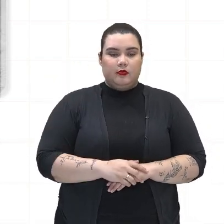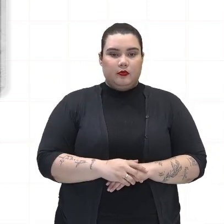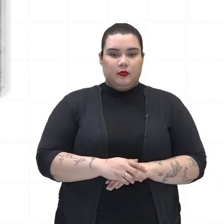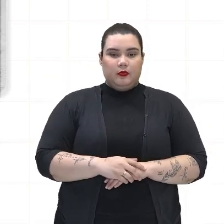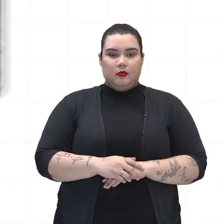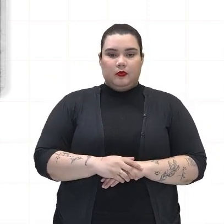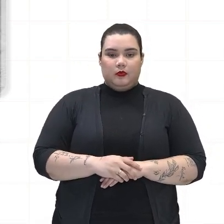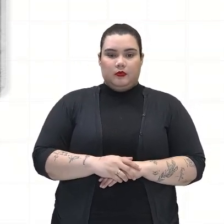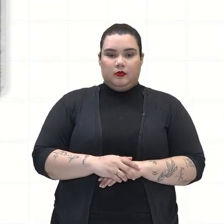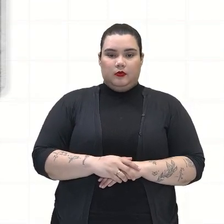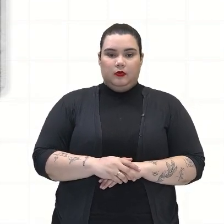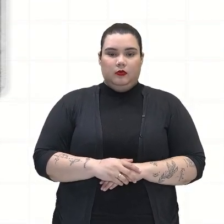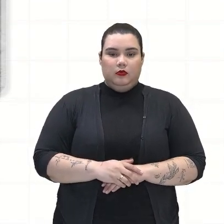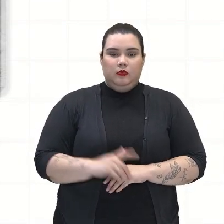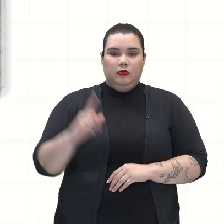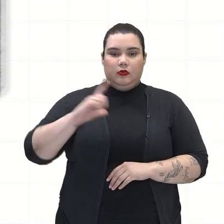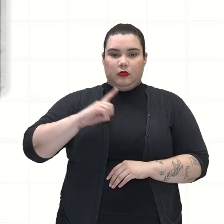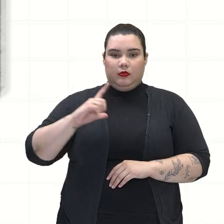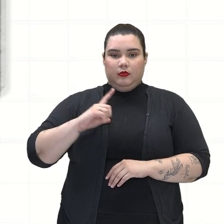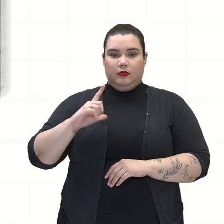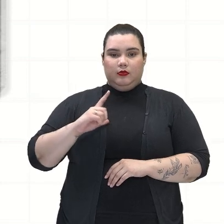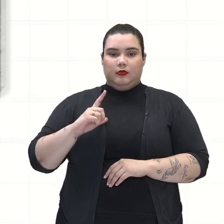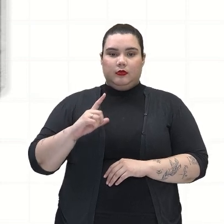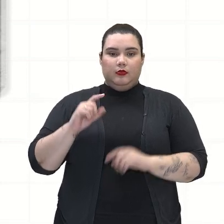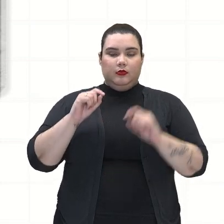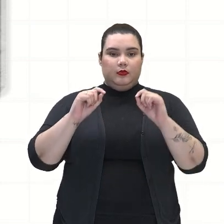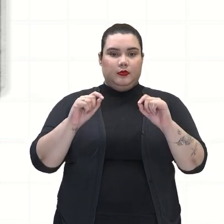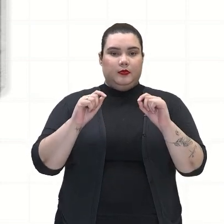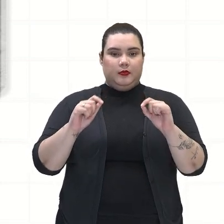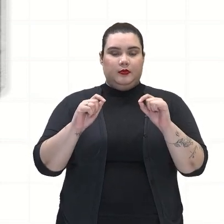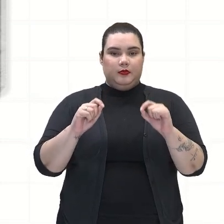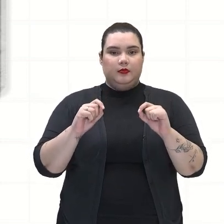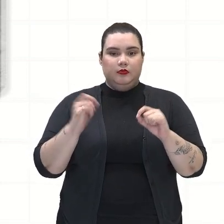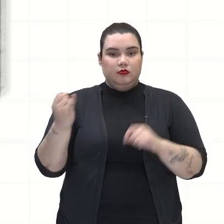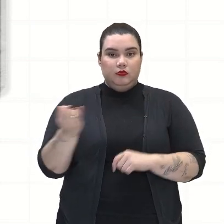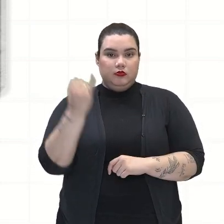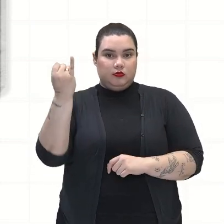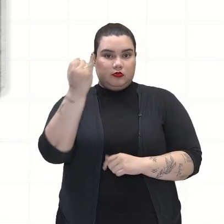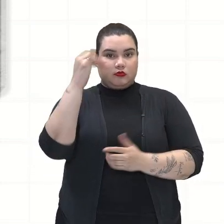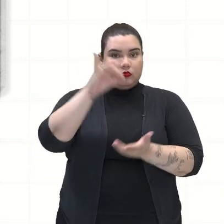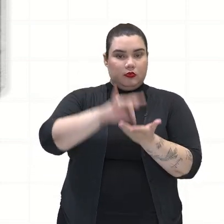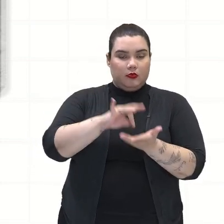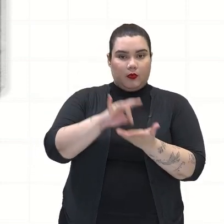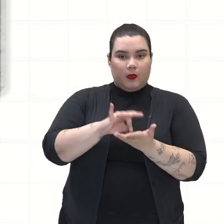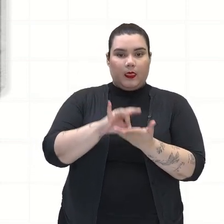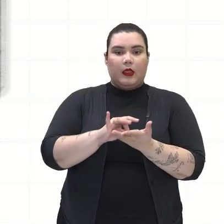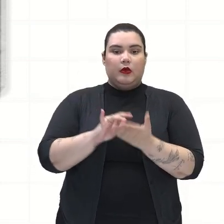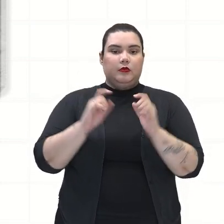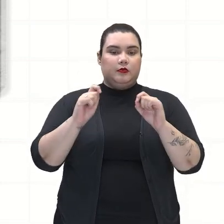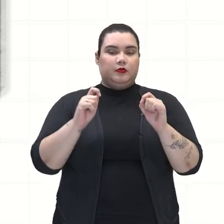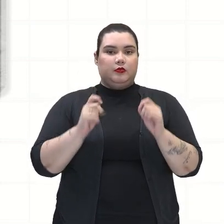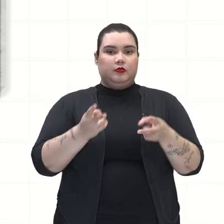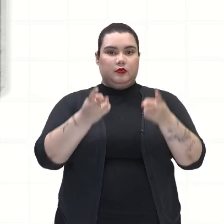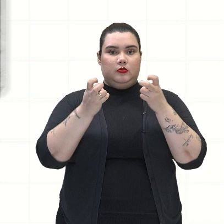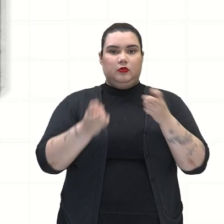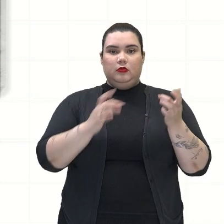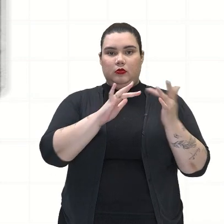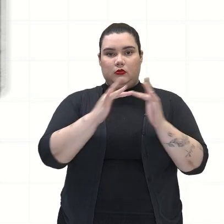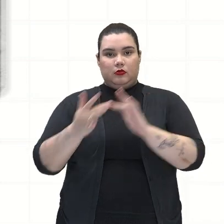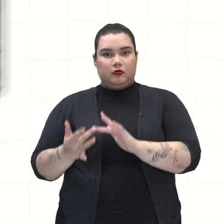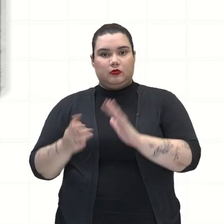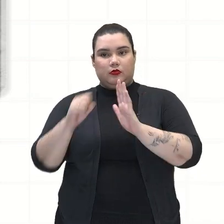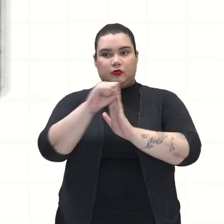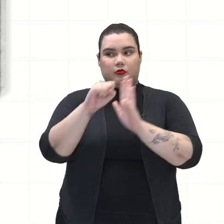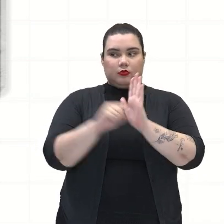nós temos um ponto extremamente importante diante desse contexto do